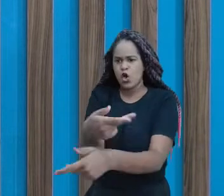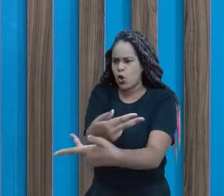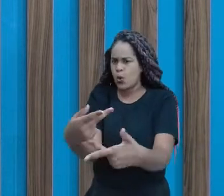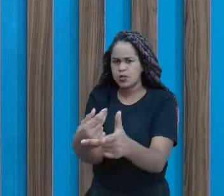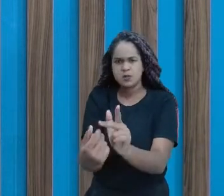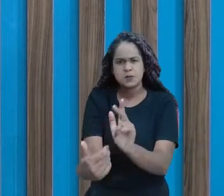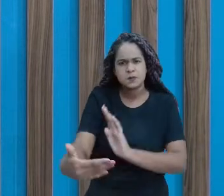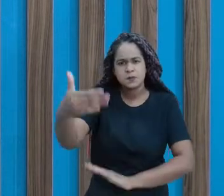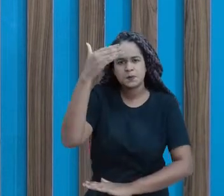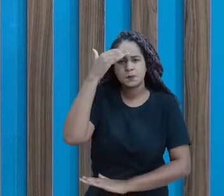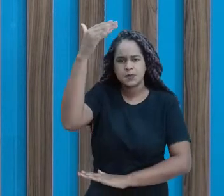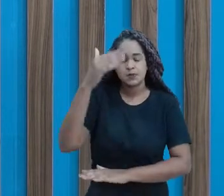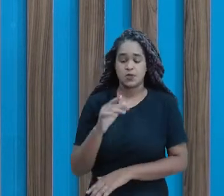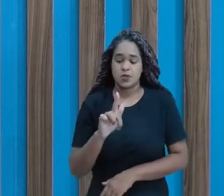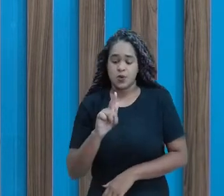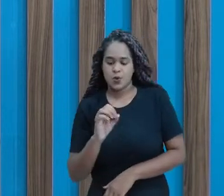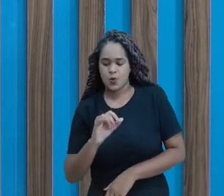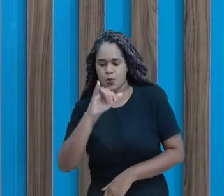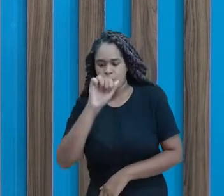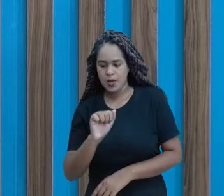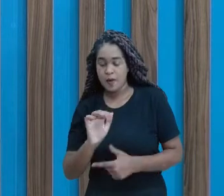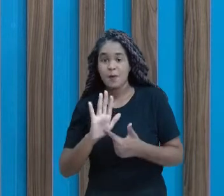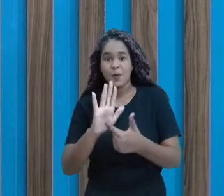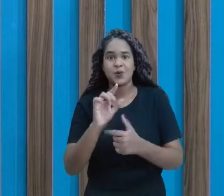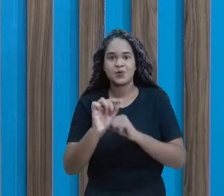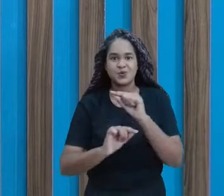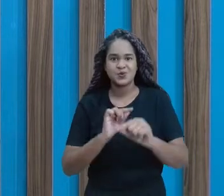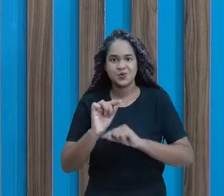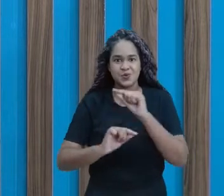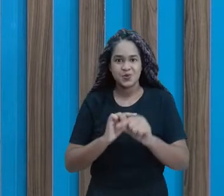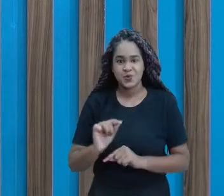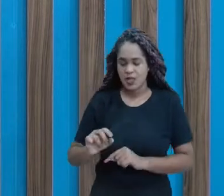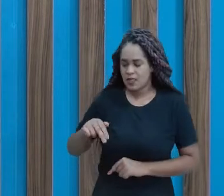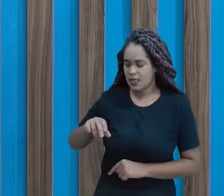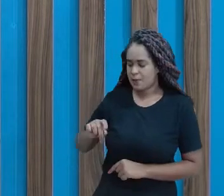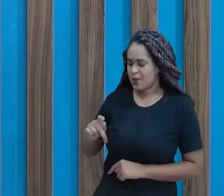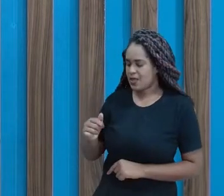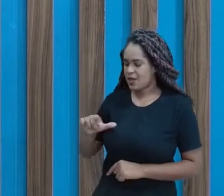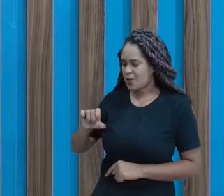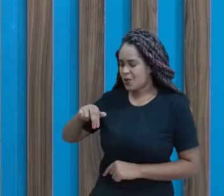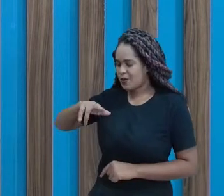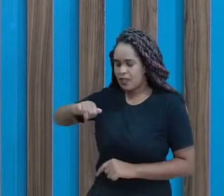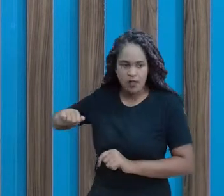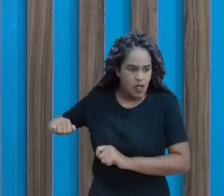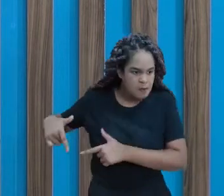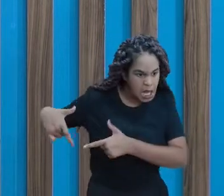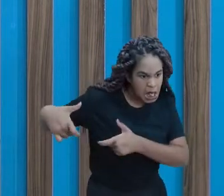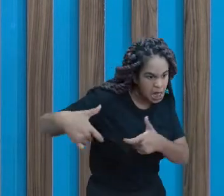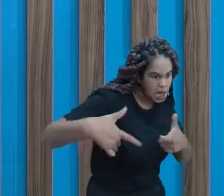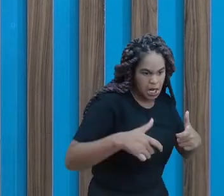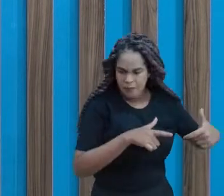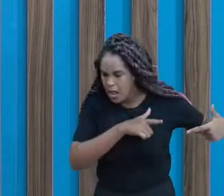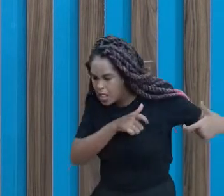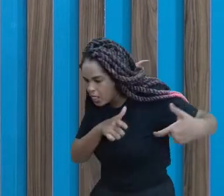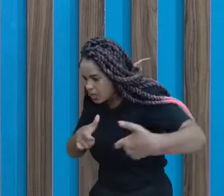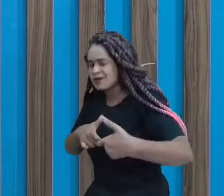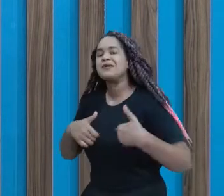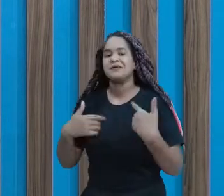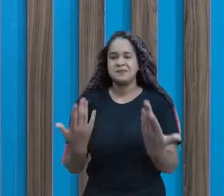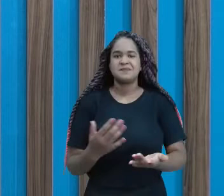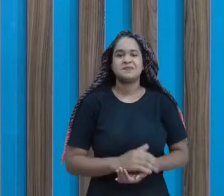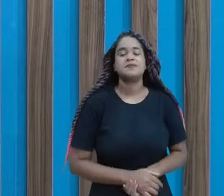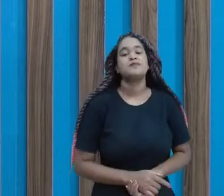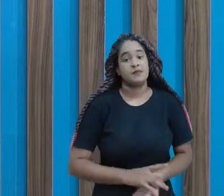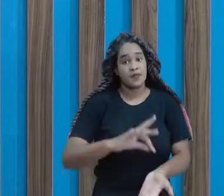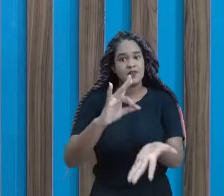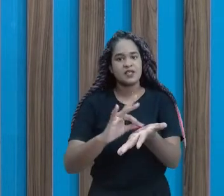Goya que você falou, por exemplo, ele vai tratar muito das invasões napoleônicas à Espanha, né? É realmente muito interessante, essa produção artística. Exatamente, Henrique. Eu estou